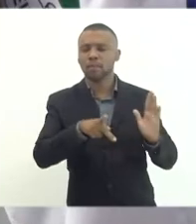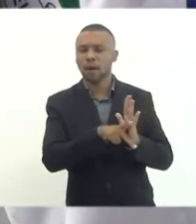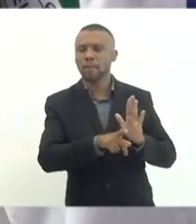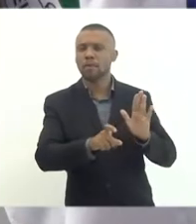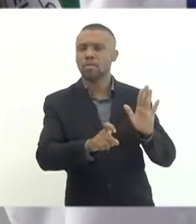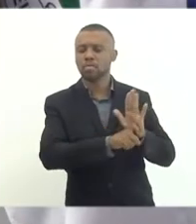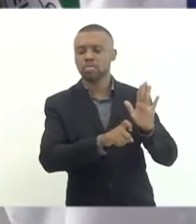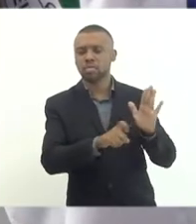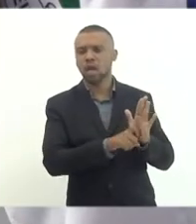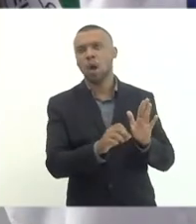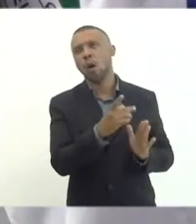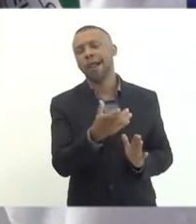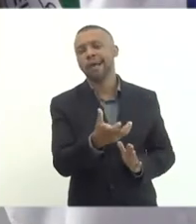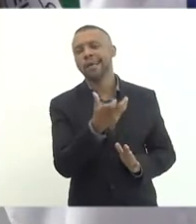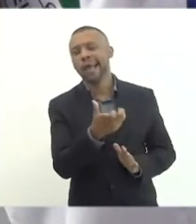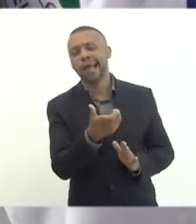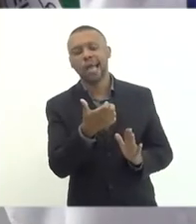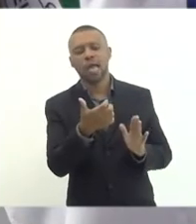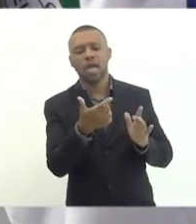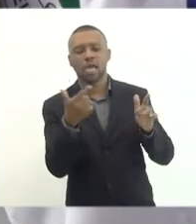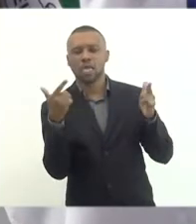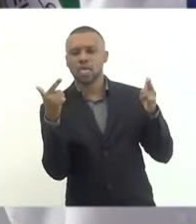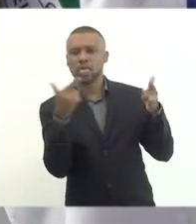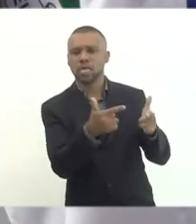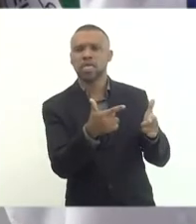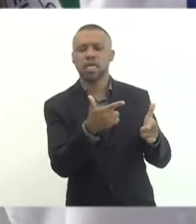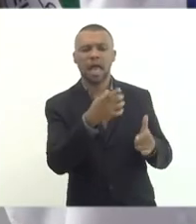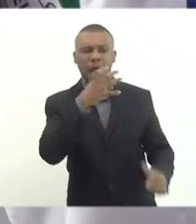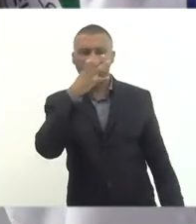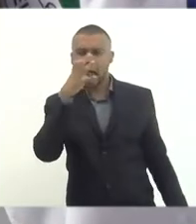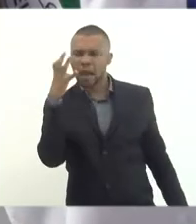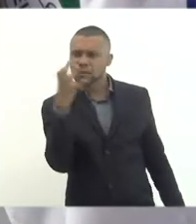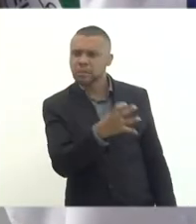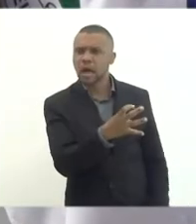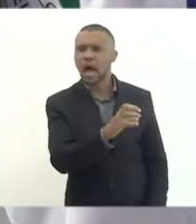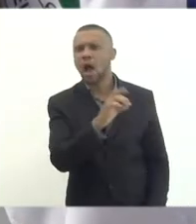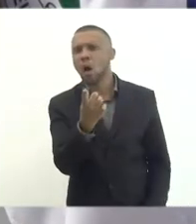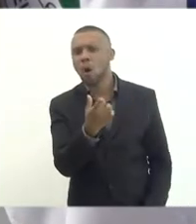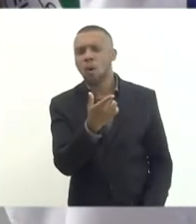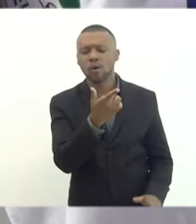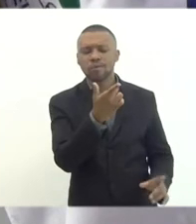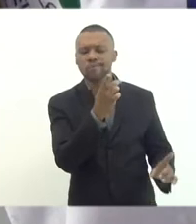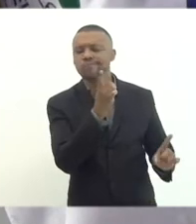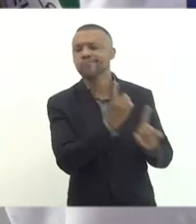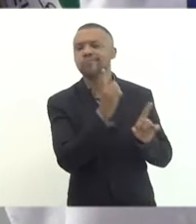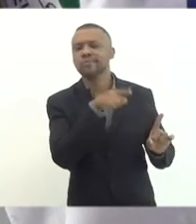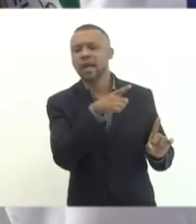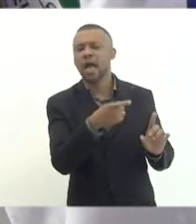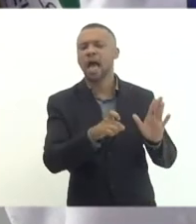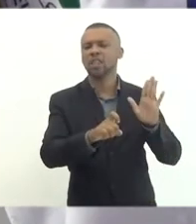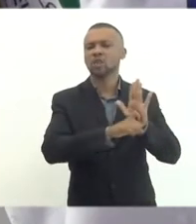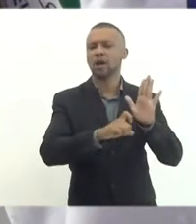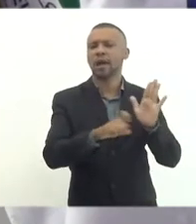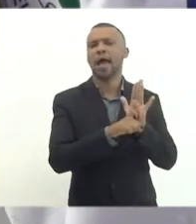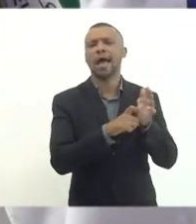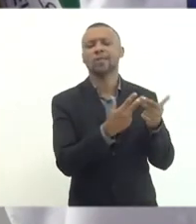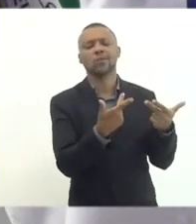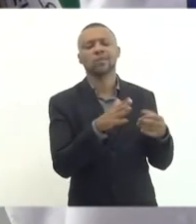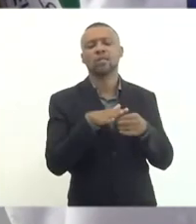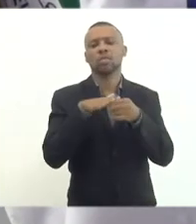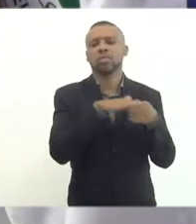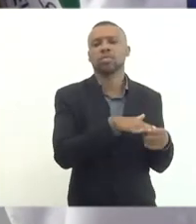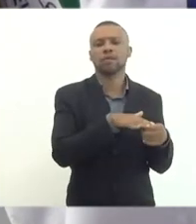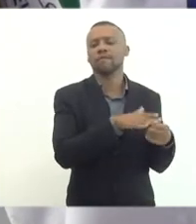ou ela vai estar querendo criminalizar o ou identificá-lo como dependente químico e aquilo venha